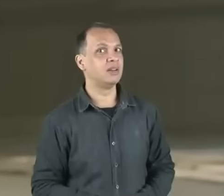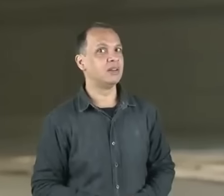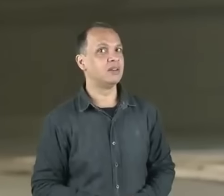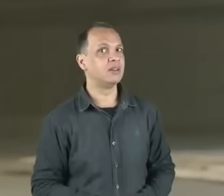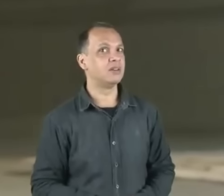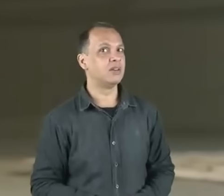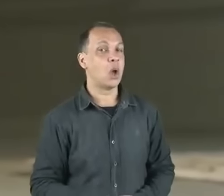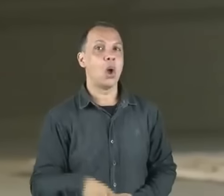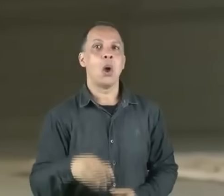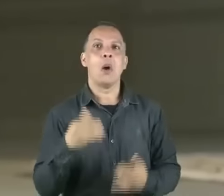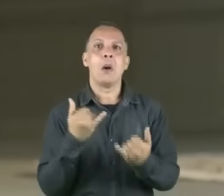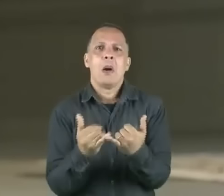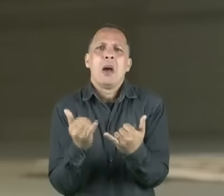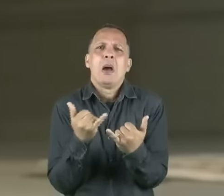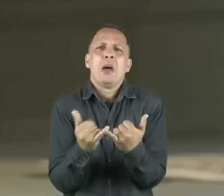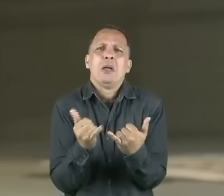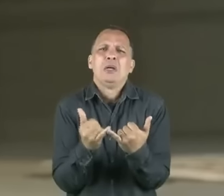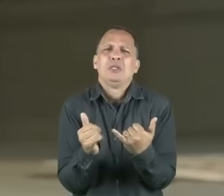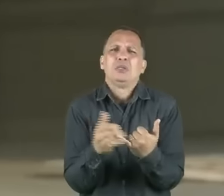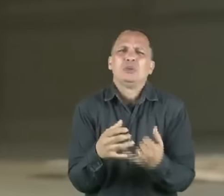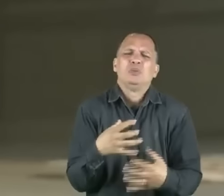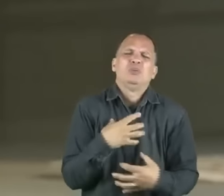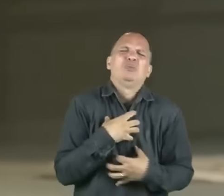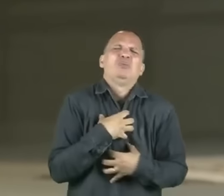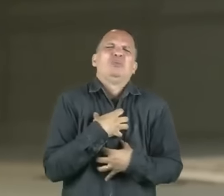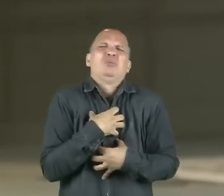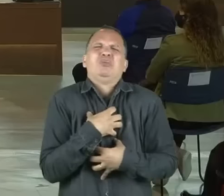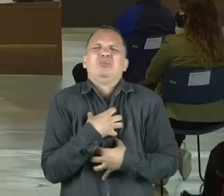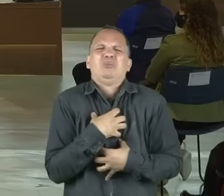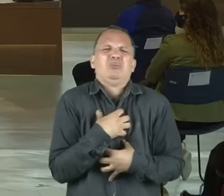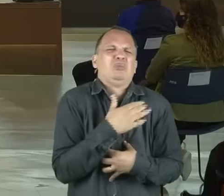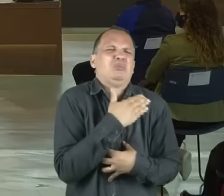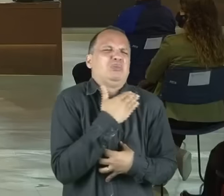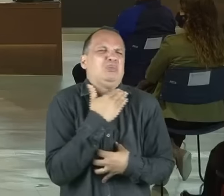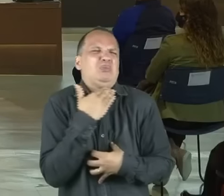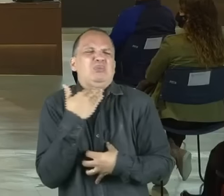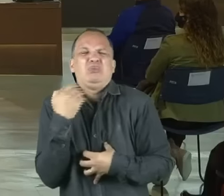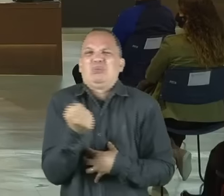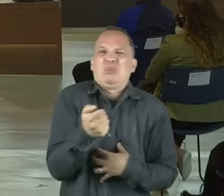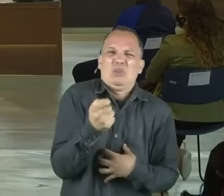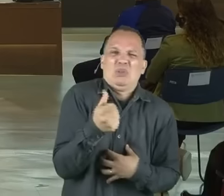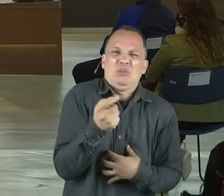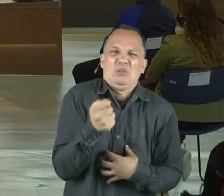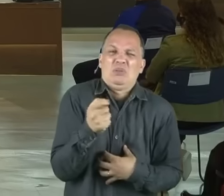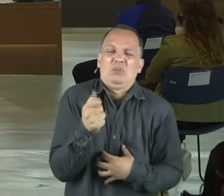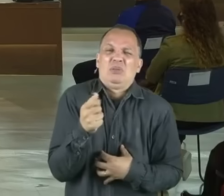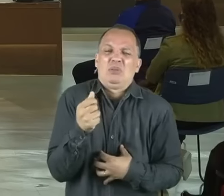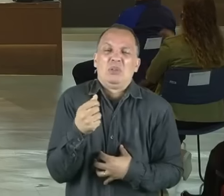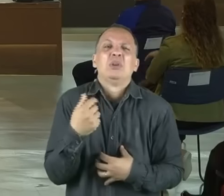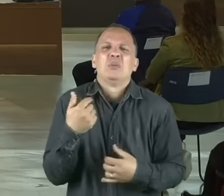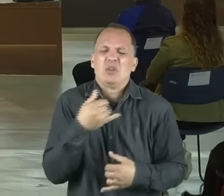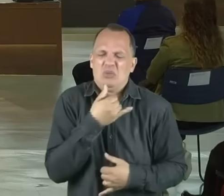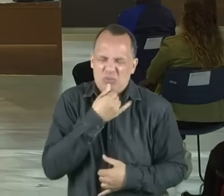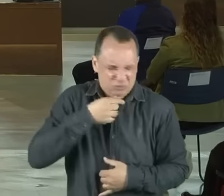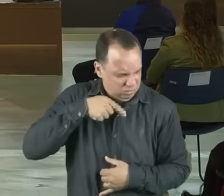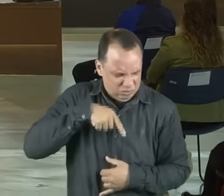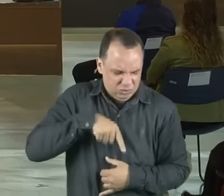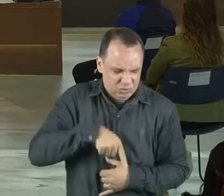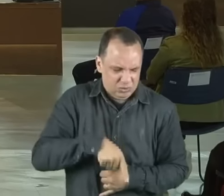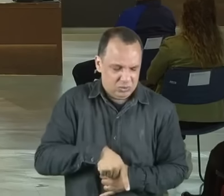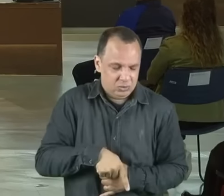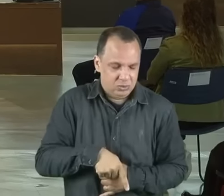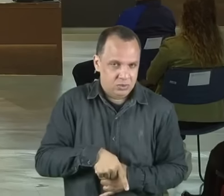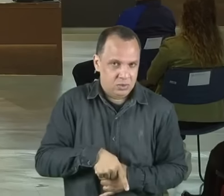o vale da sombra da morte eu não estou vendo mas eu sei que o meu bom pastor